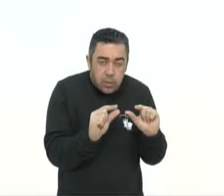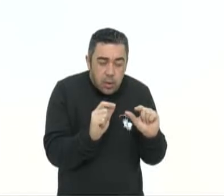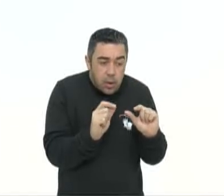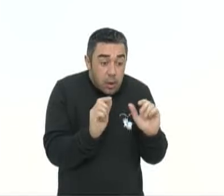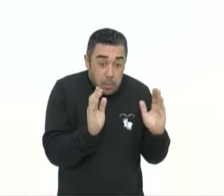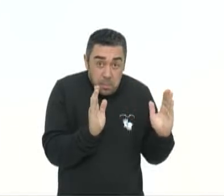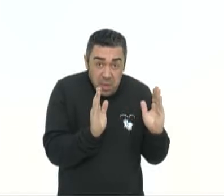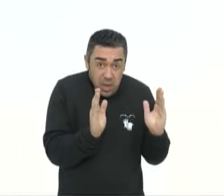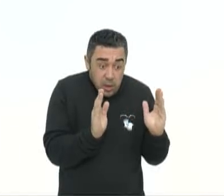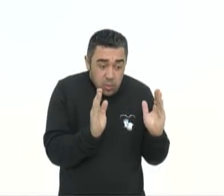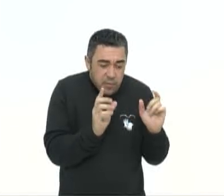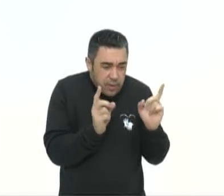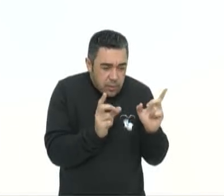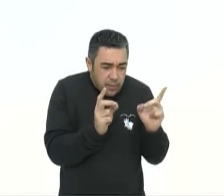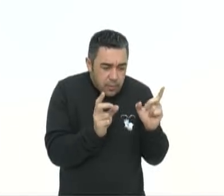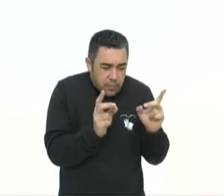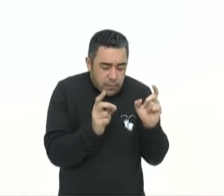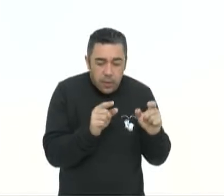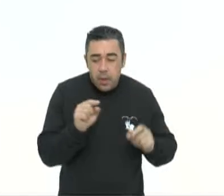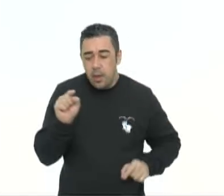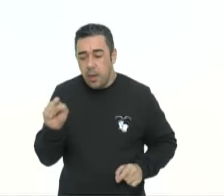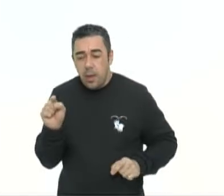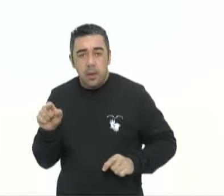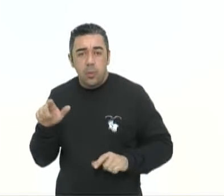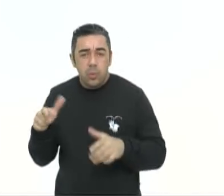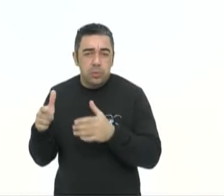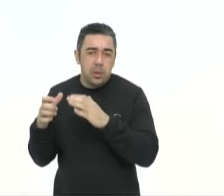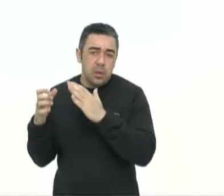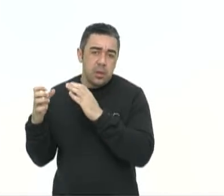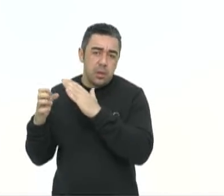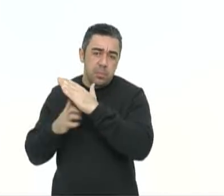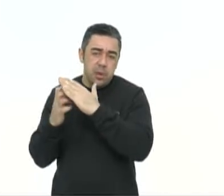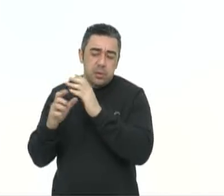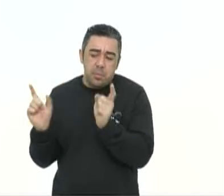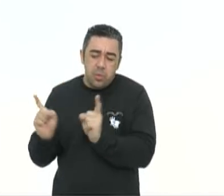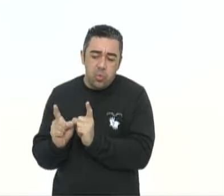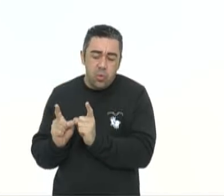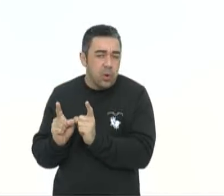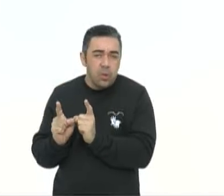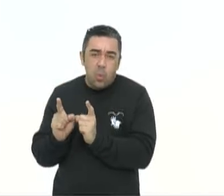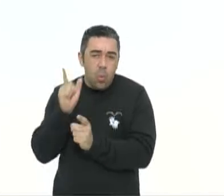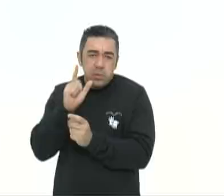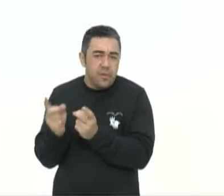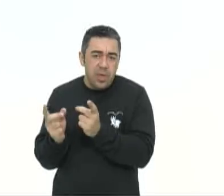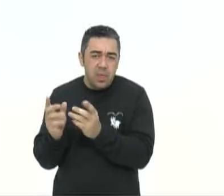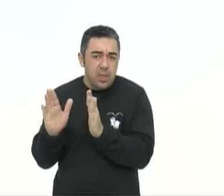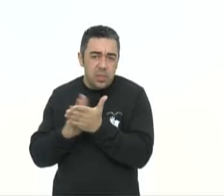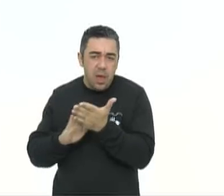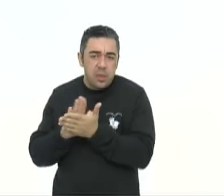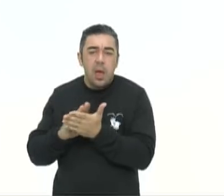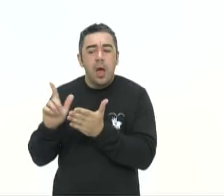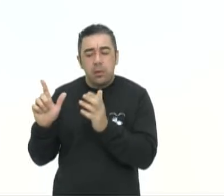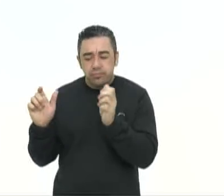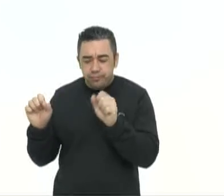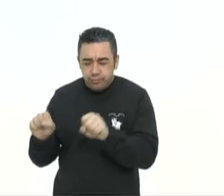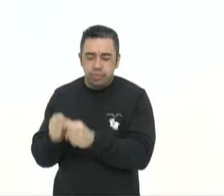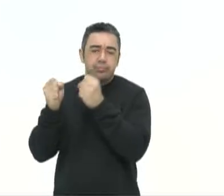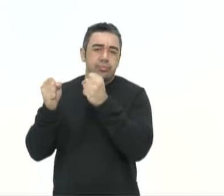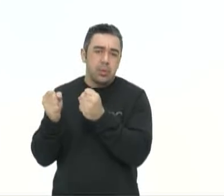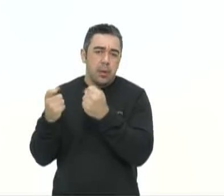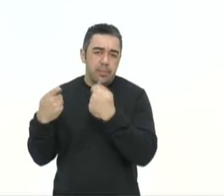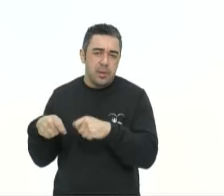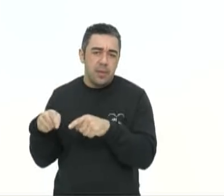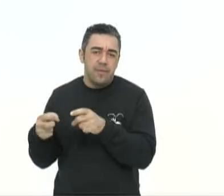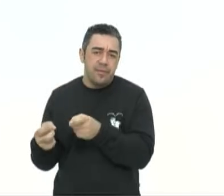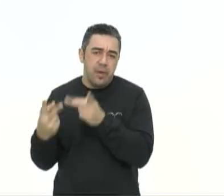tempo, de maneira que o concorrente não conseguisse competir e assim levá-lo à falência ou obrigá-lo a vender sua fábrica, sua